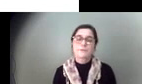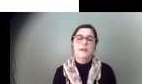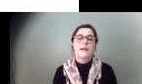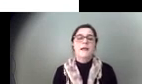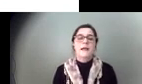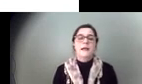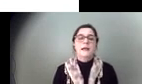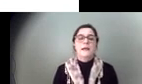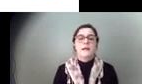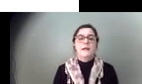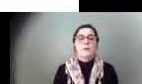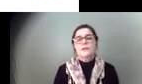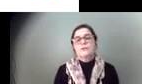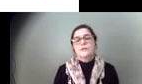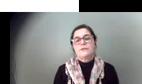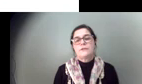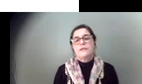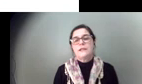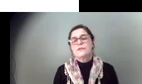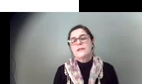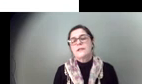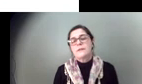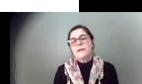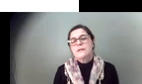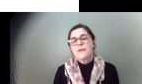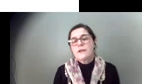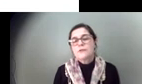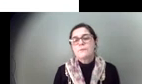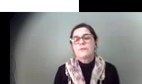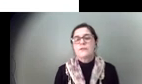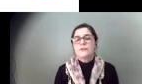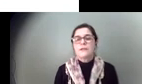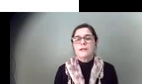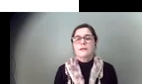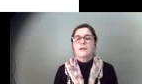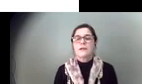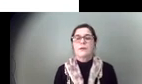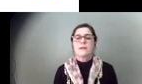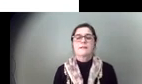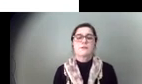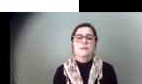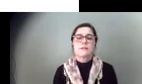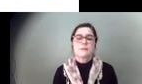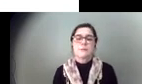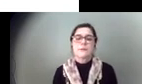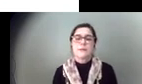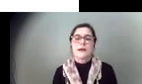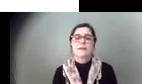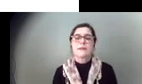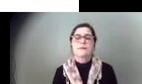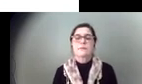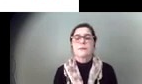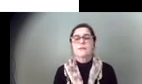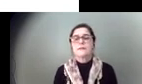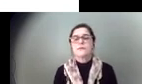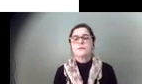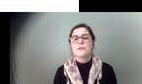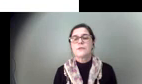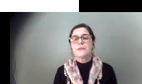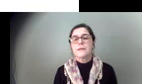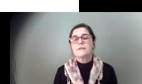prazo. Com períodos definidos, fica mais fácil verificar, né? Quais as ações são implementadas. Com